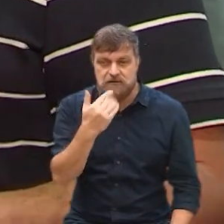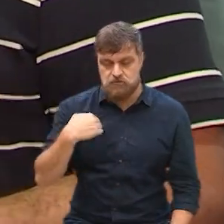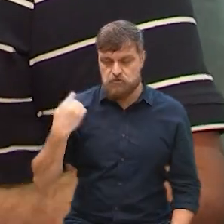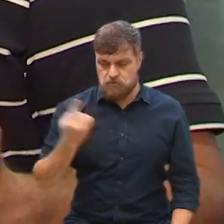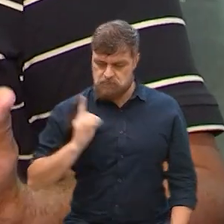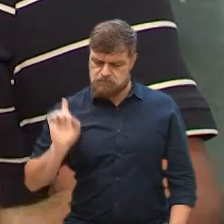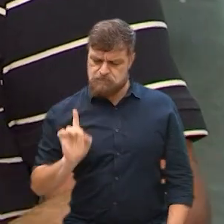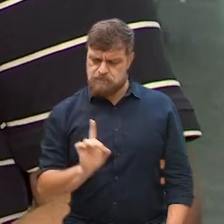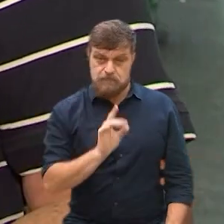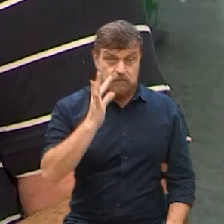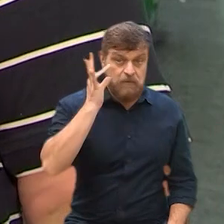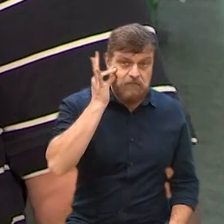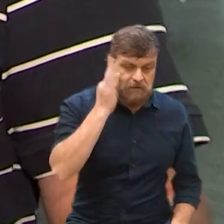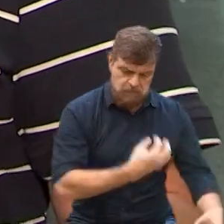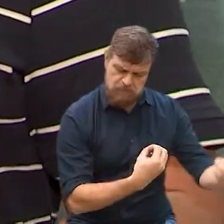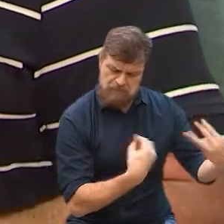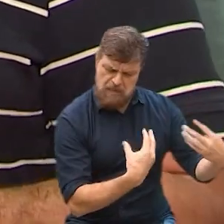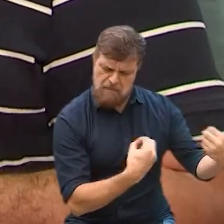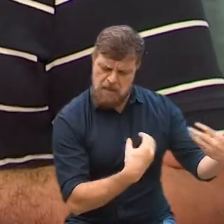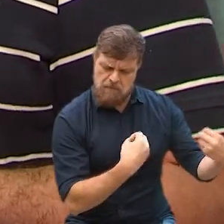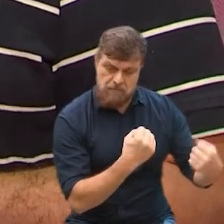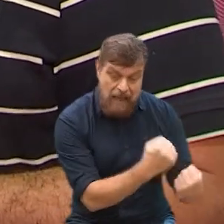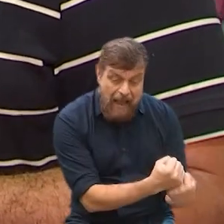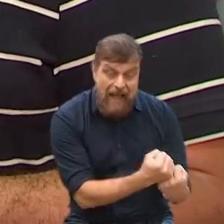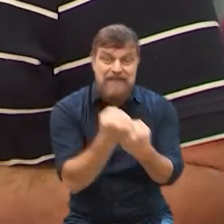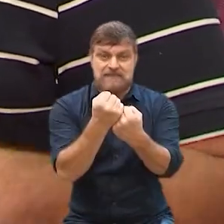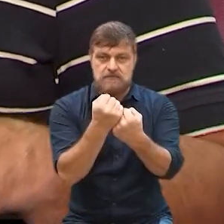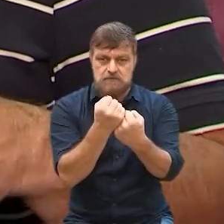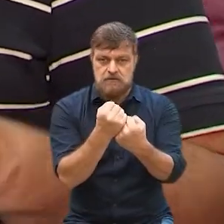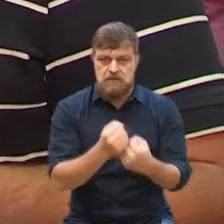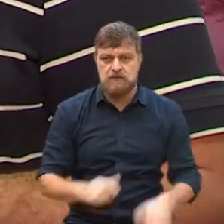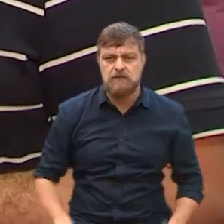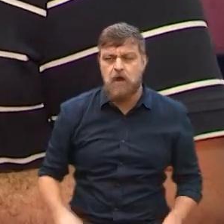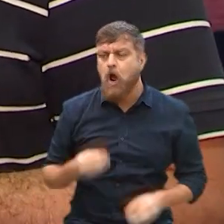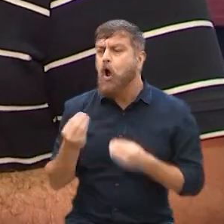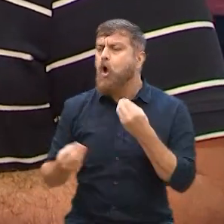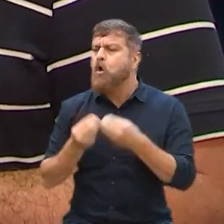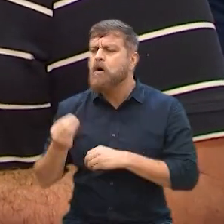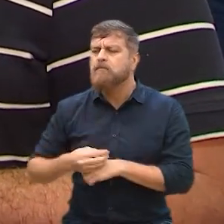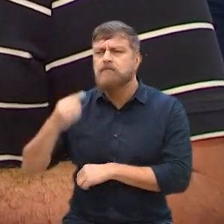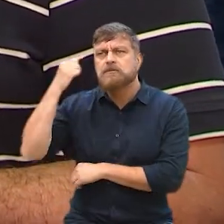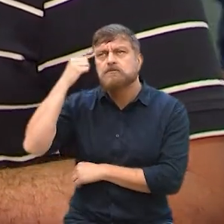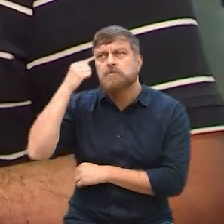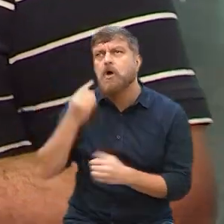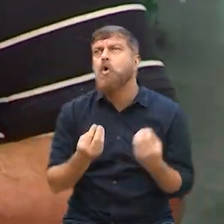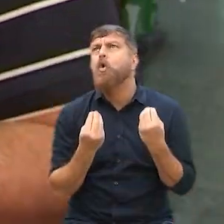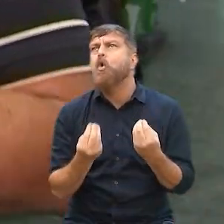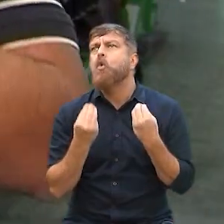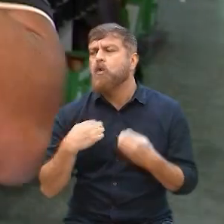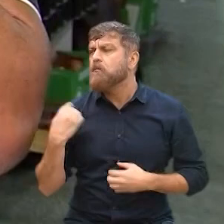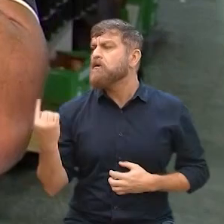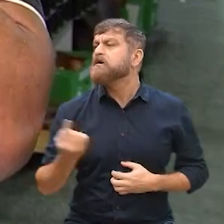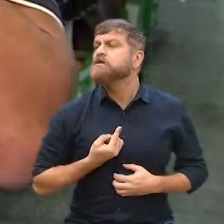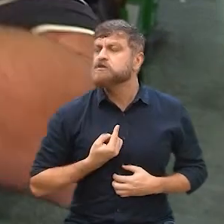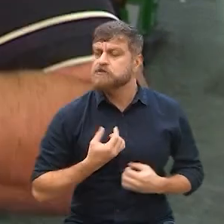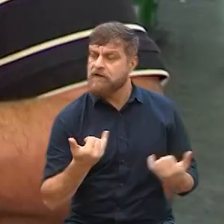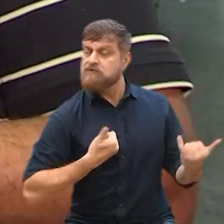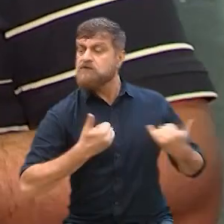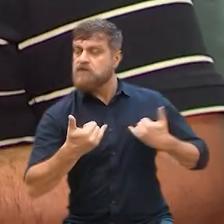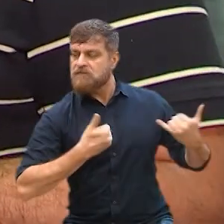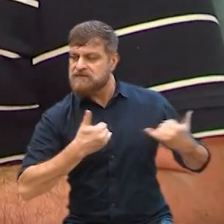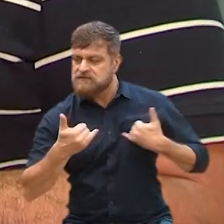tivemos toda a assessoria deles lá, né? Mas como que foi? Vocês pensaram, onde a gente vai buscar essa informação? Aí